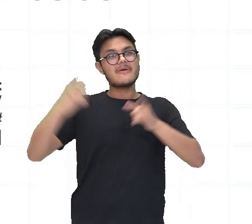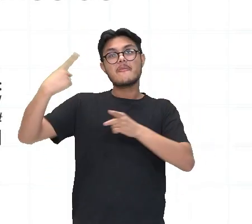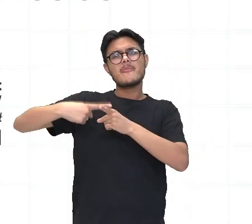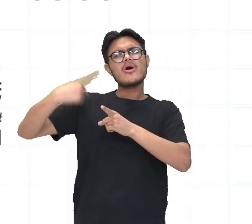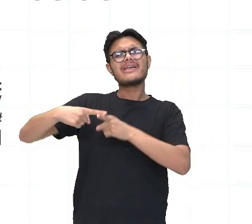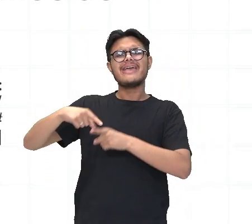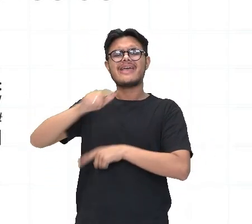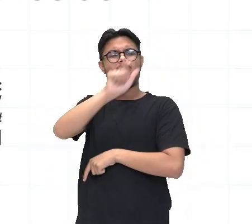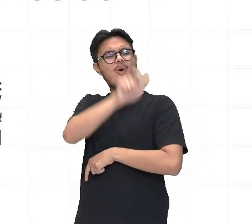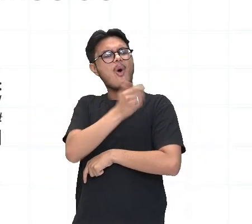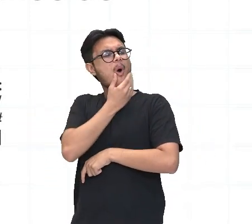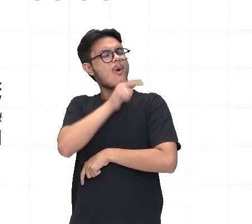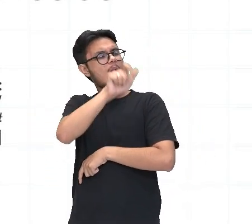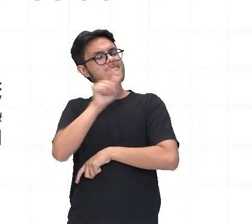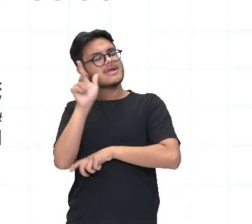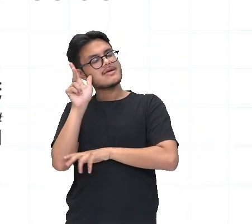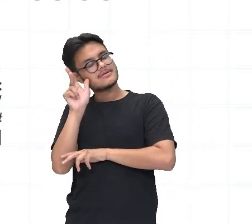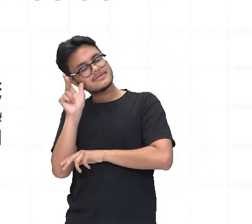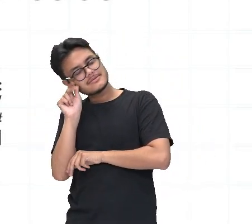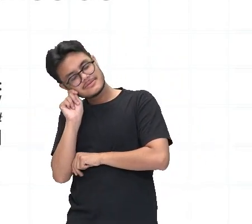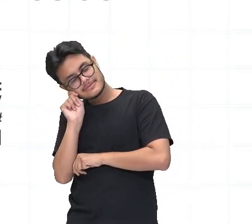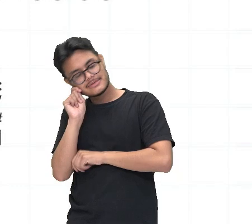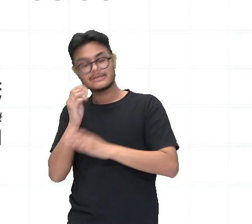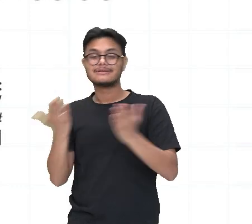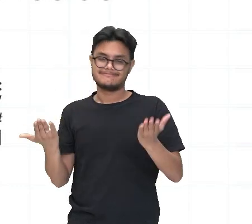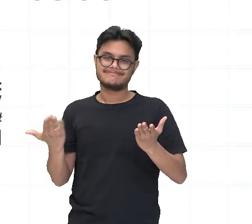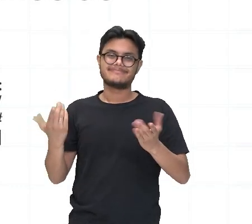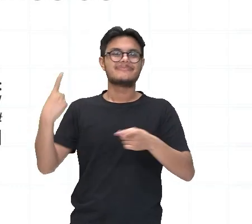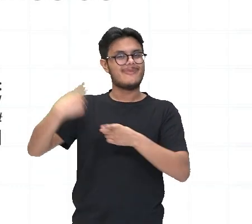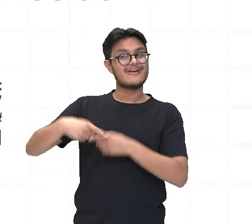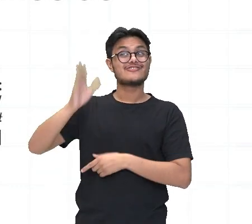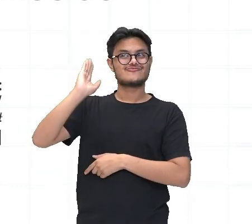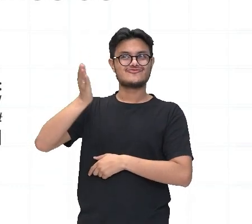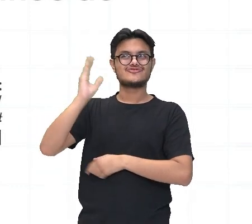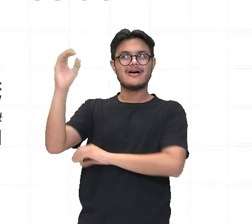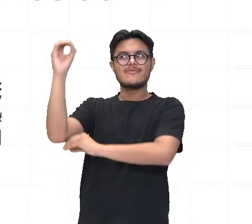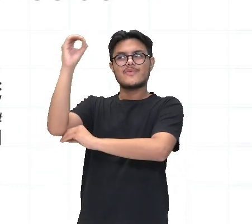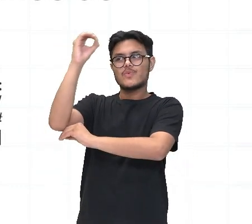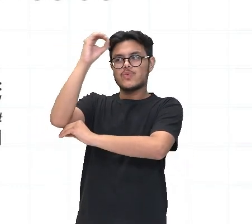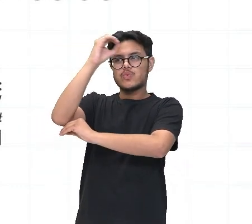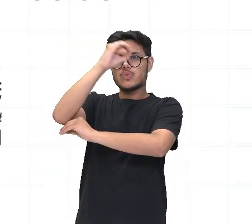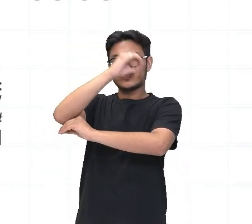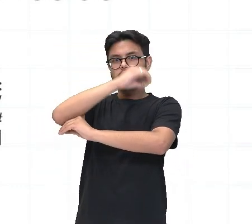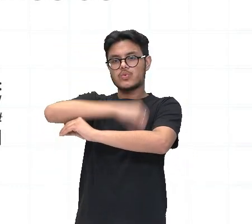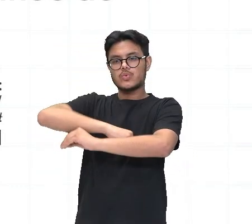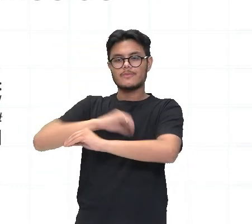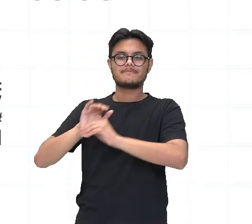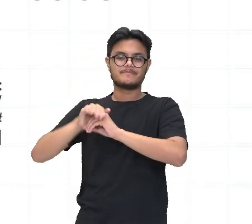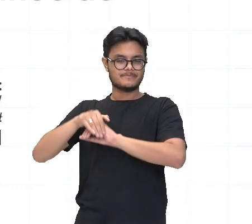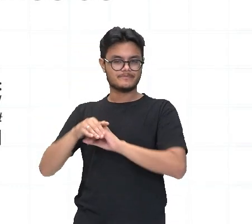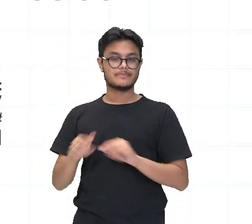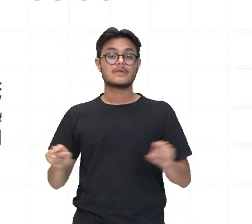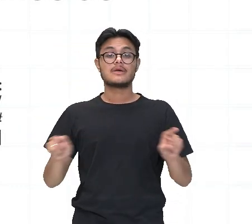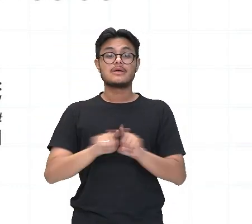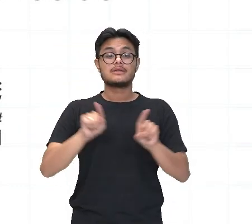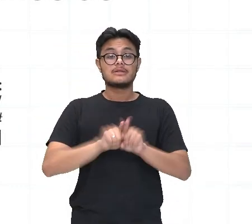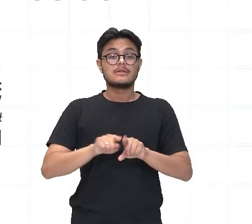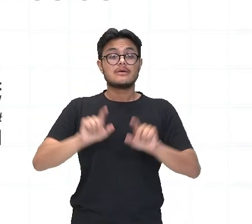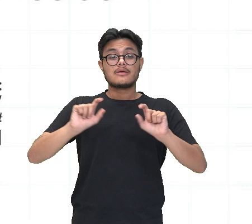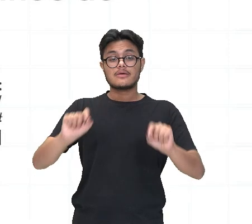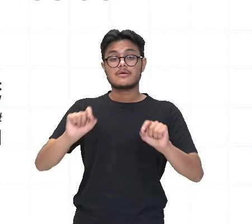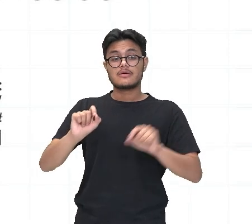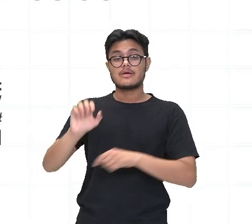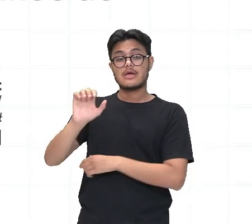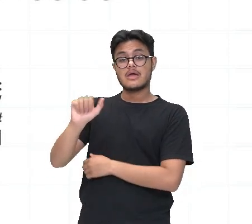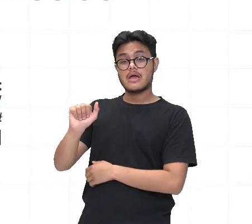acabou adormecendo, porque eu inseri essa informação, ficou tarde. E nota também que acordou com uma